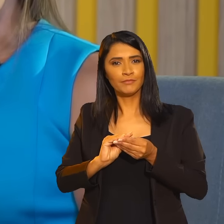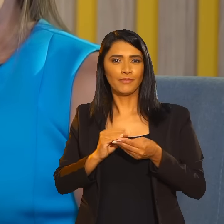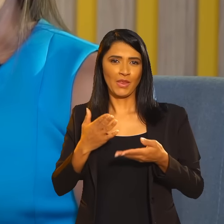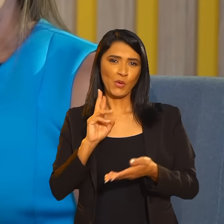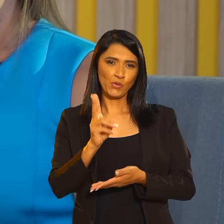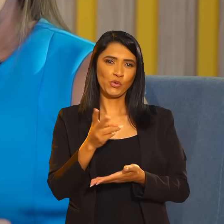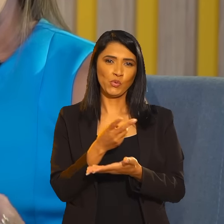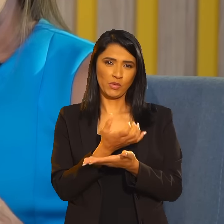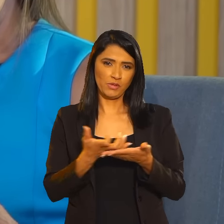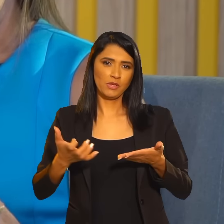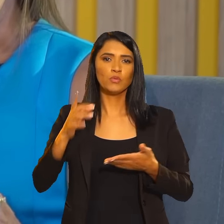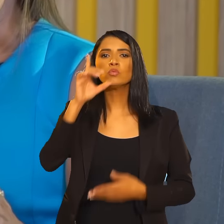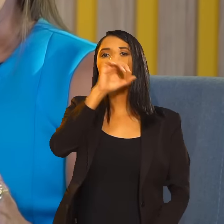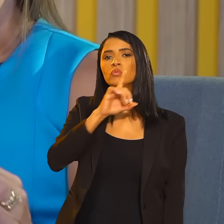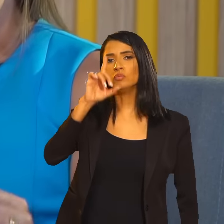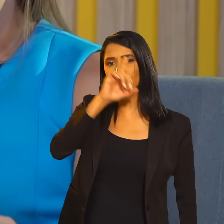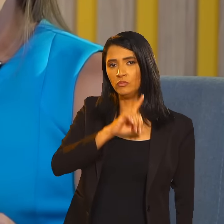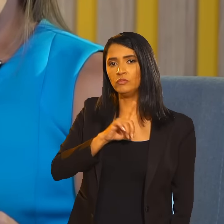de domingo,